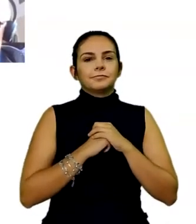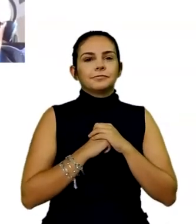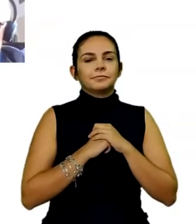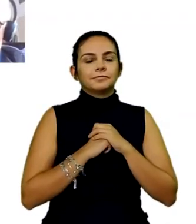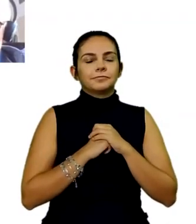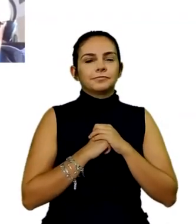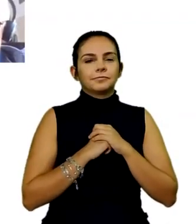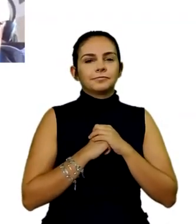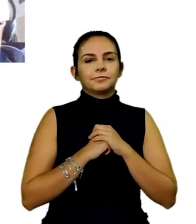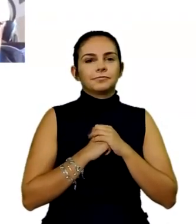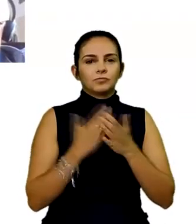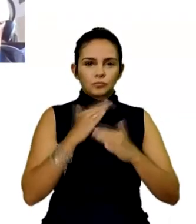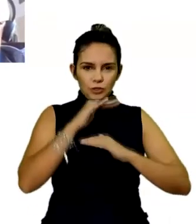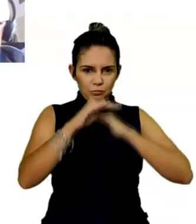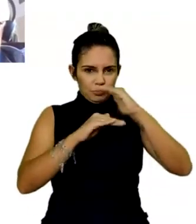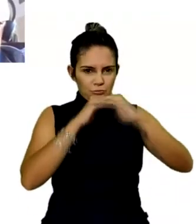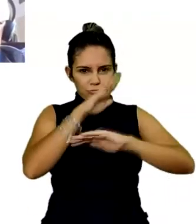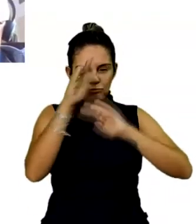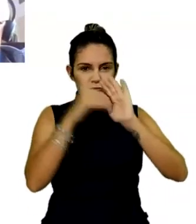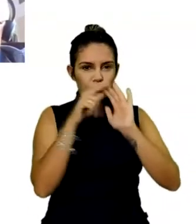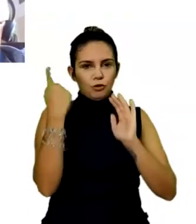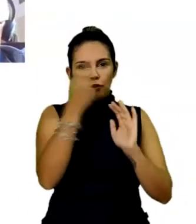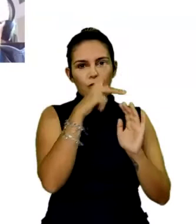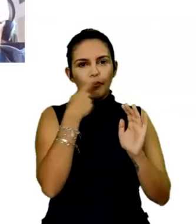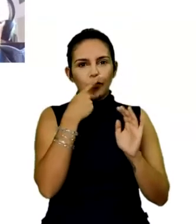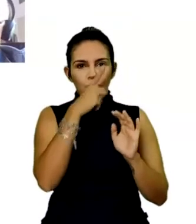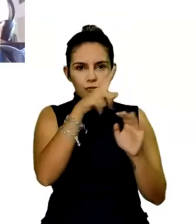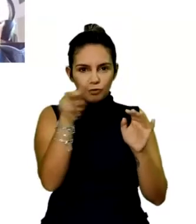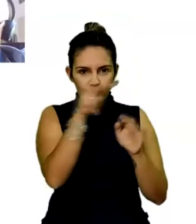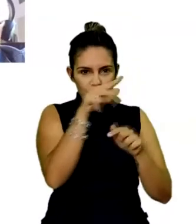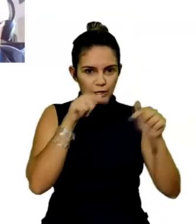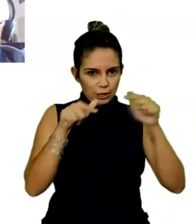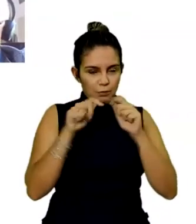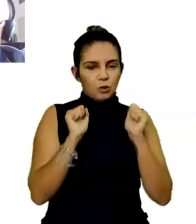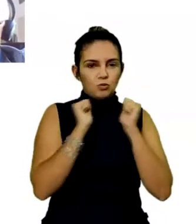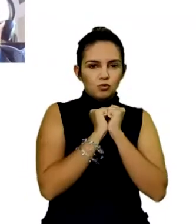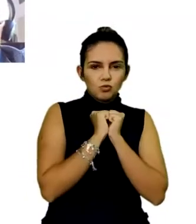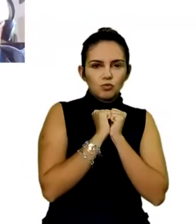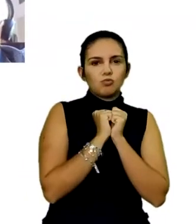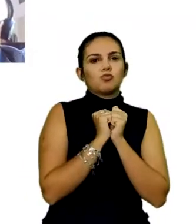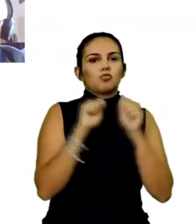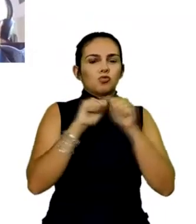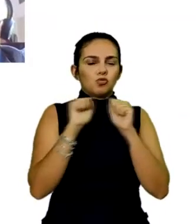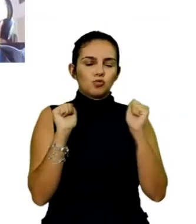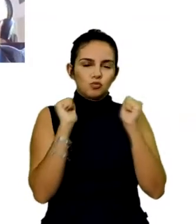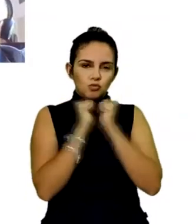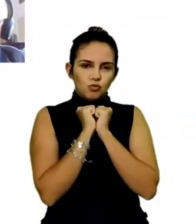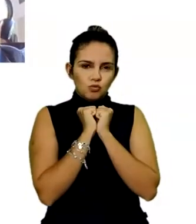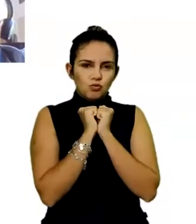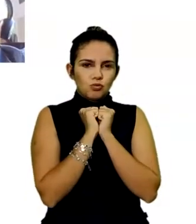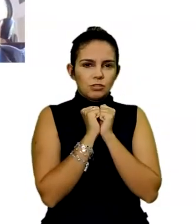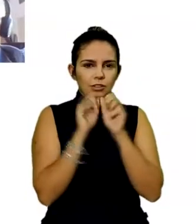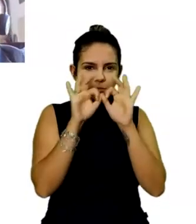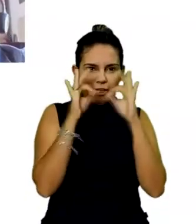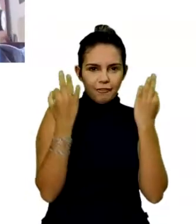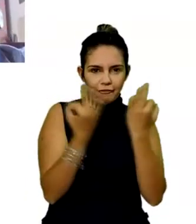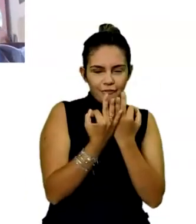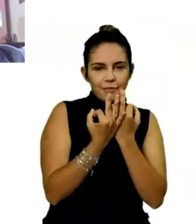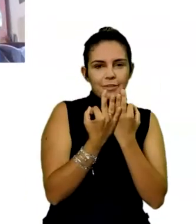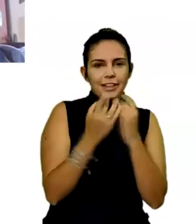E nesse processo todo, nós estamos falando, vocês dois trabalham juntos, produzem juntos, mas a